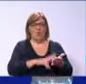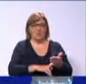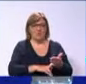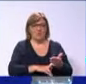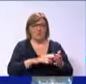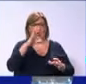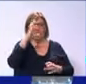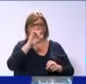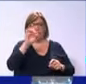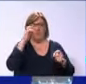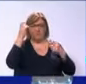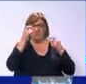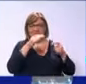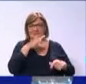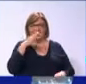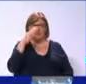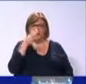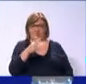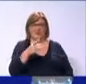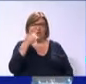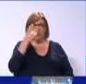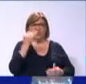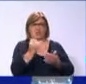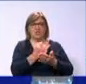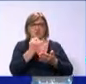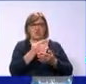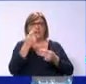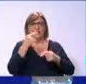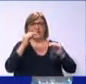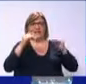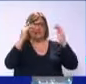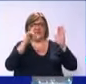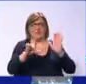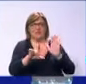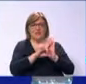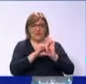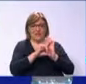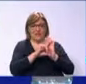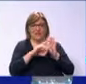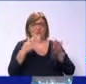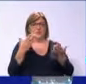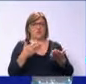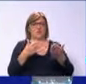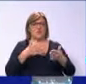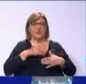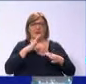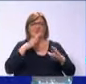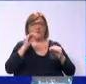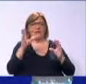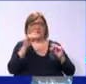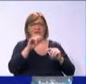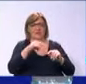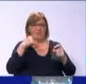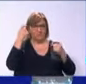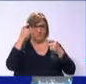governante não pode pensar nem dizer que uma instituição está acima da lei mas por agora não quero falar mais disso